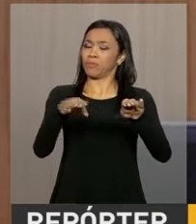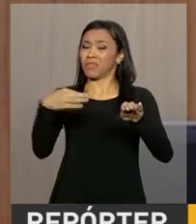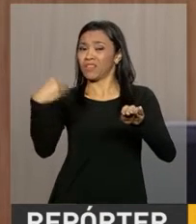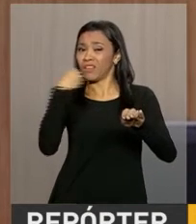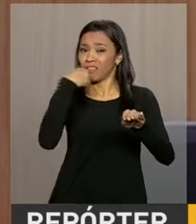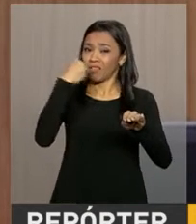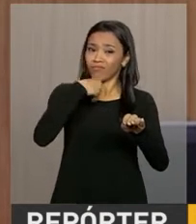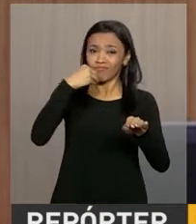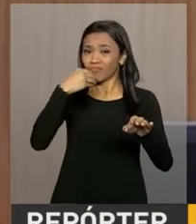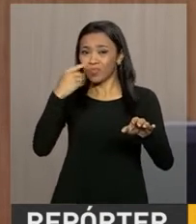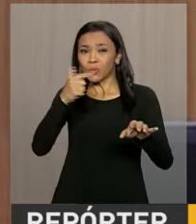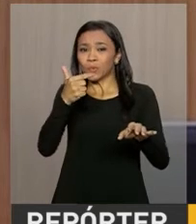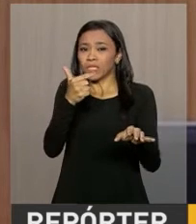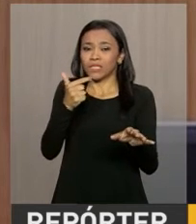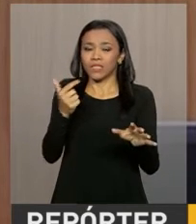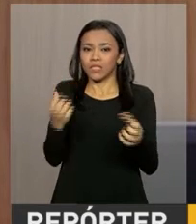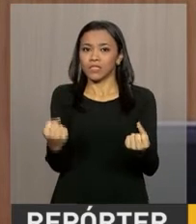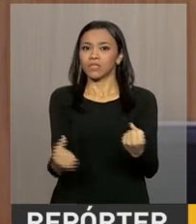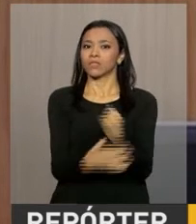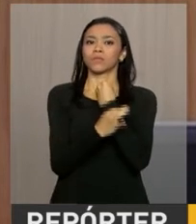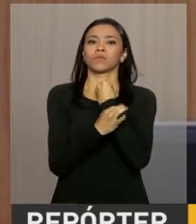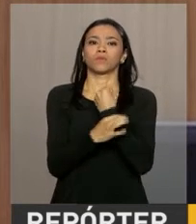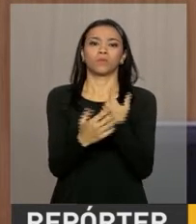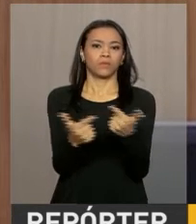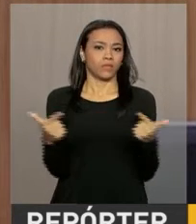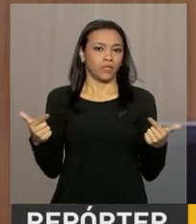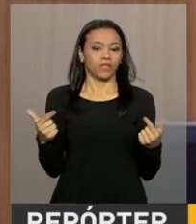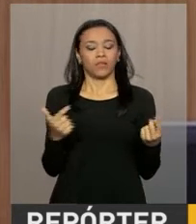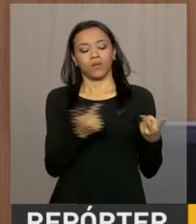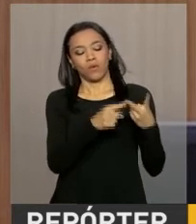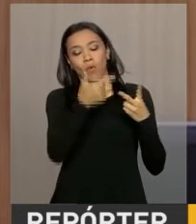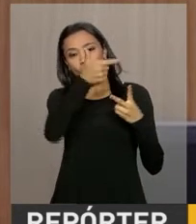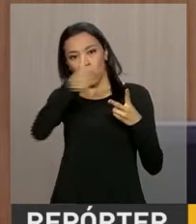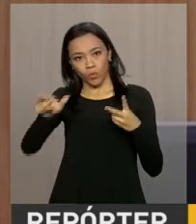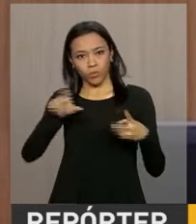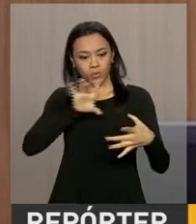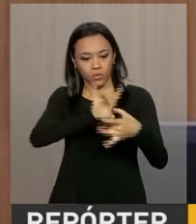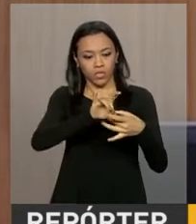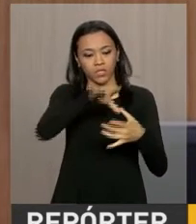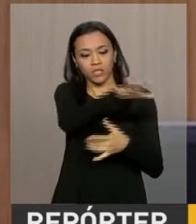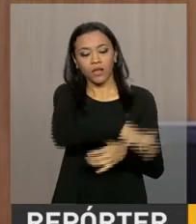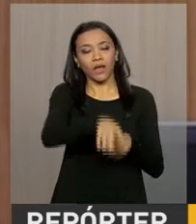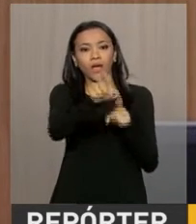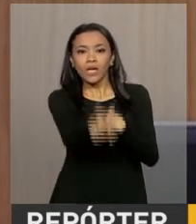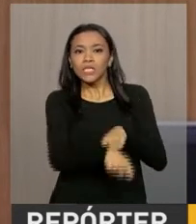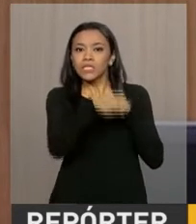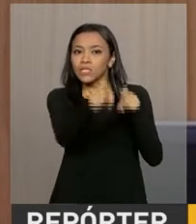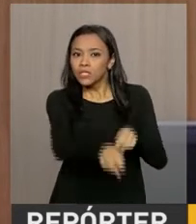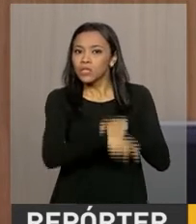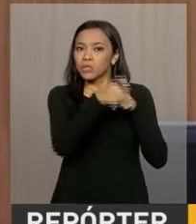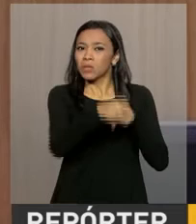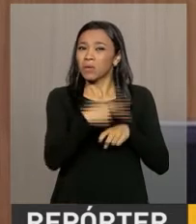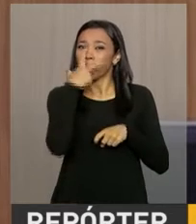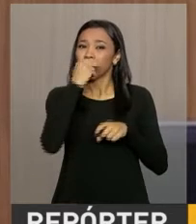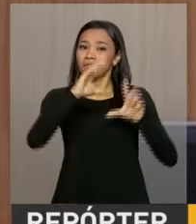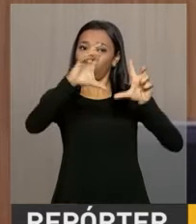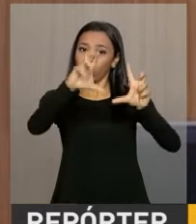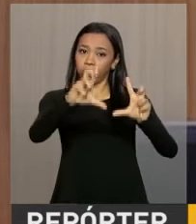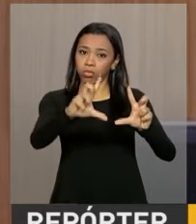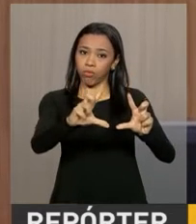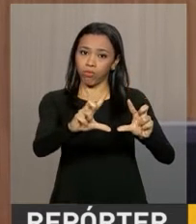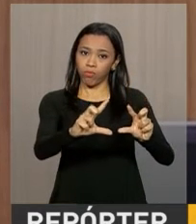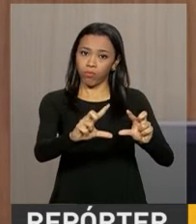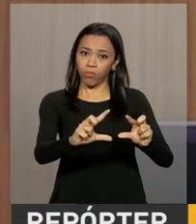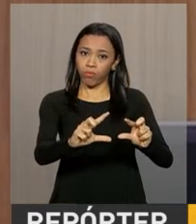frágeis ainda, né? Do ponto de vista agrícola, a expectativa é de queda da produção agrícola depois